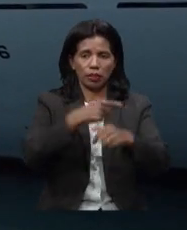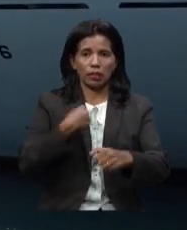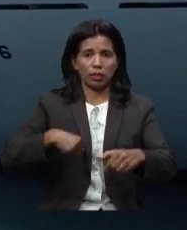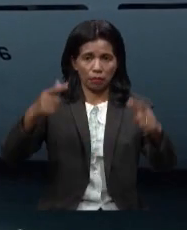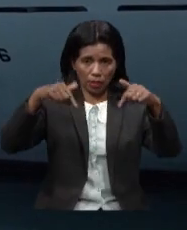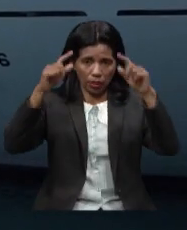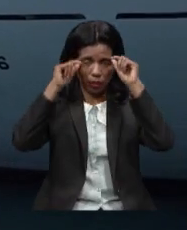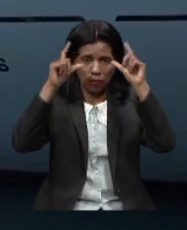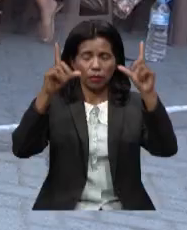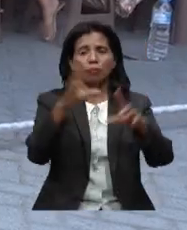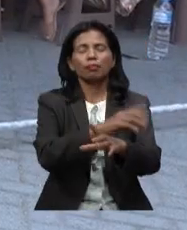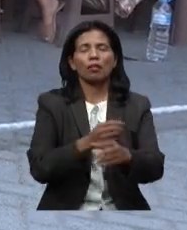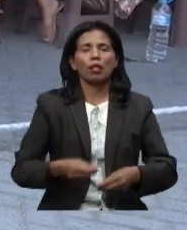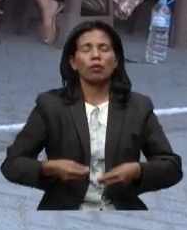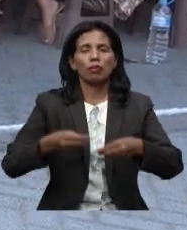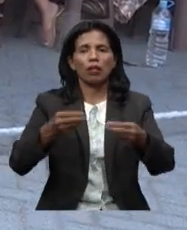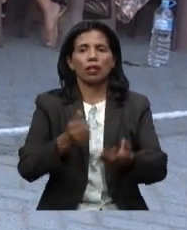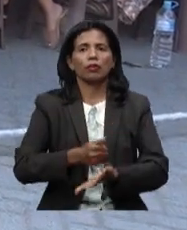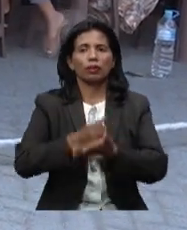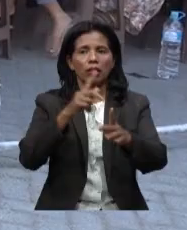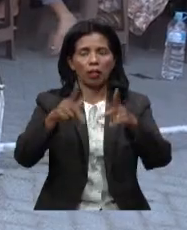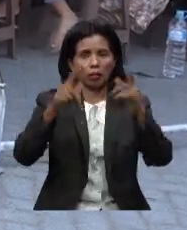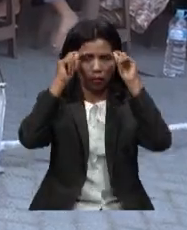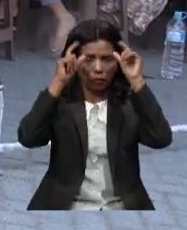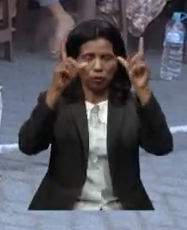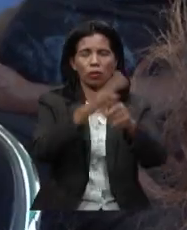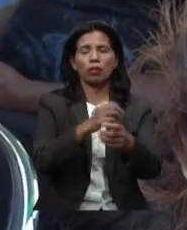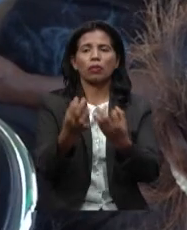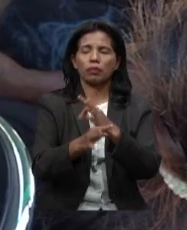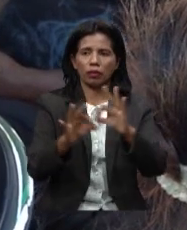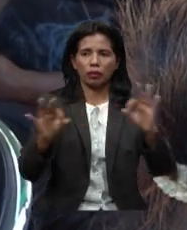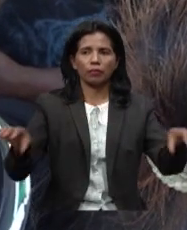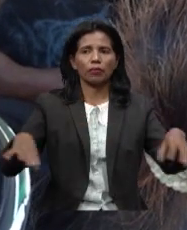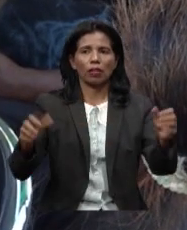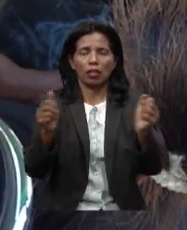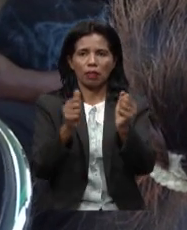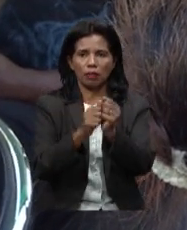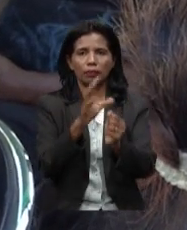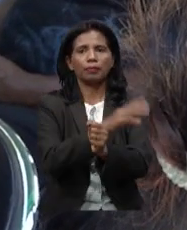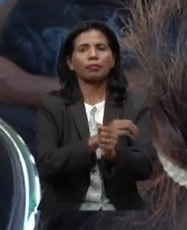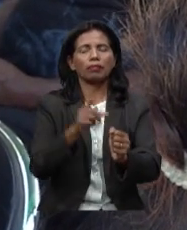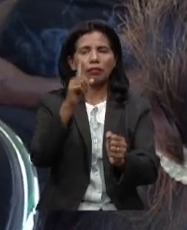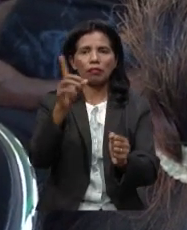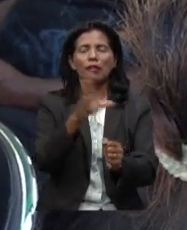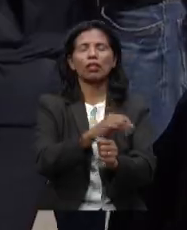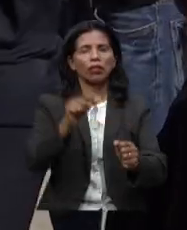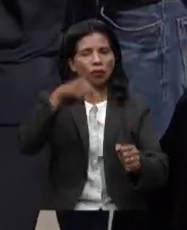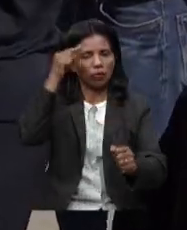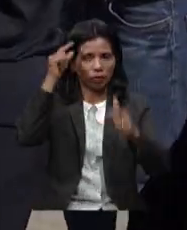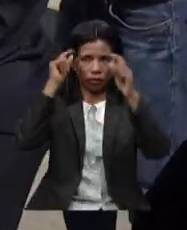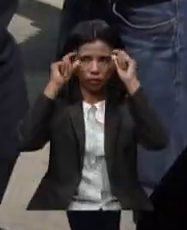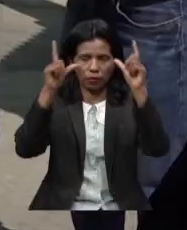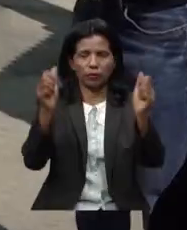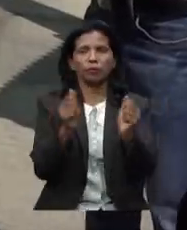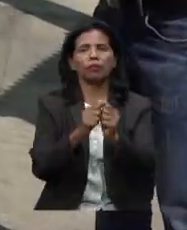dele, onde foi tratamento de saúde para a população timoroan ho gratuita, hanesan cooperação bilateral ida entre governo Timor-Leste